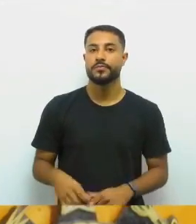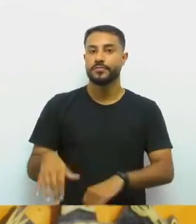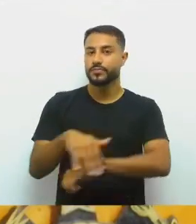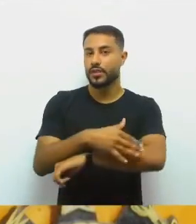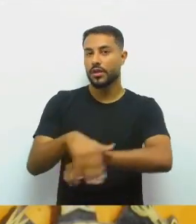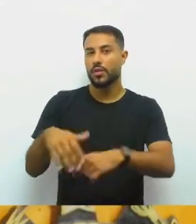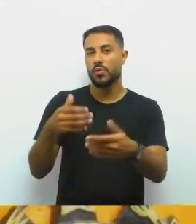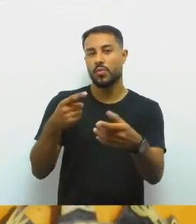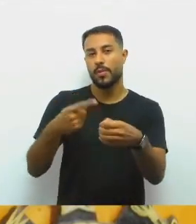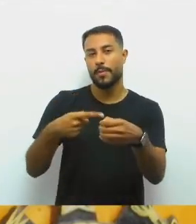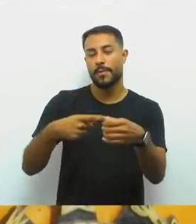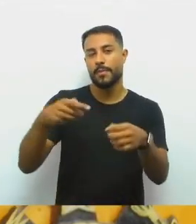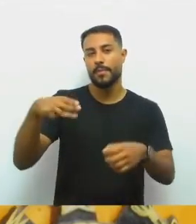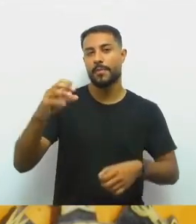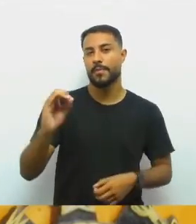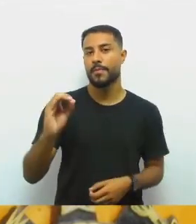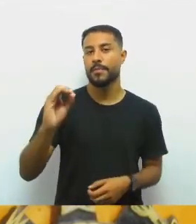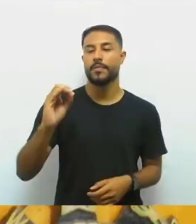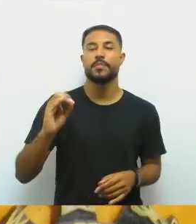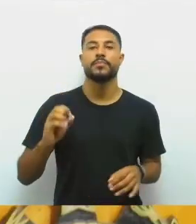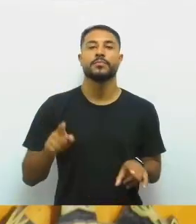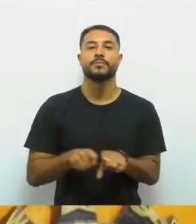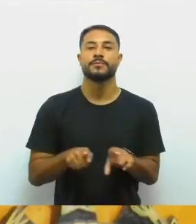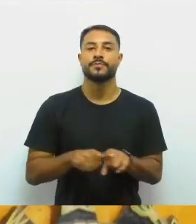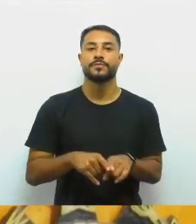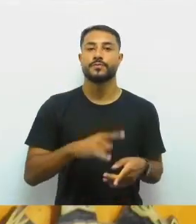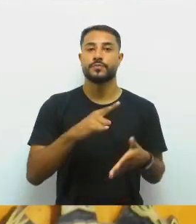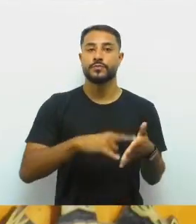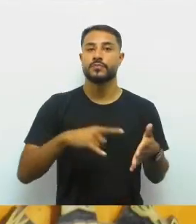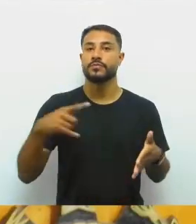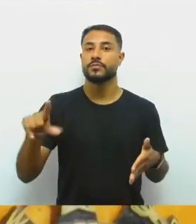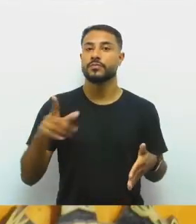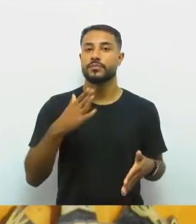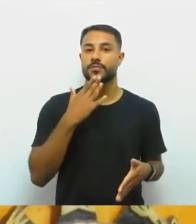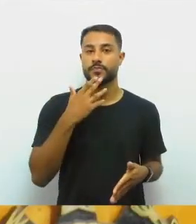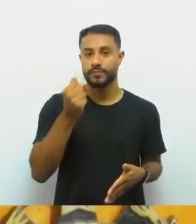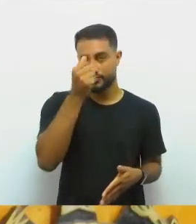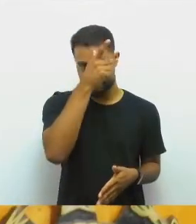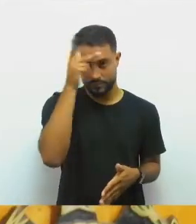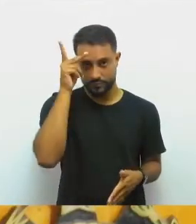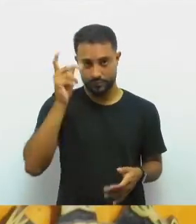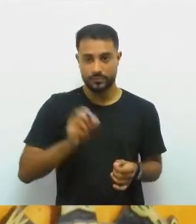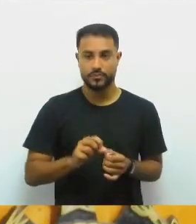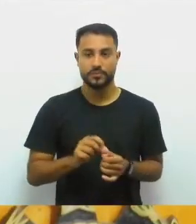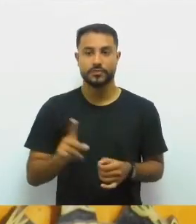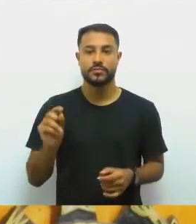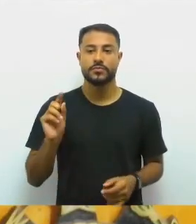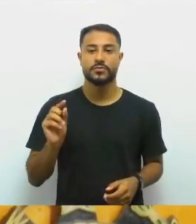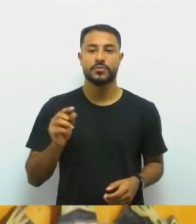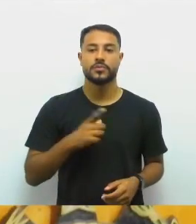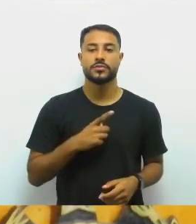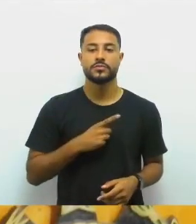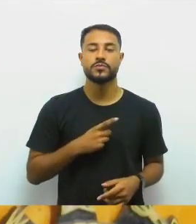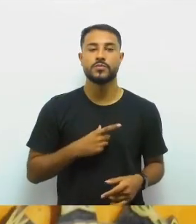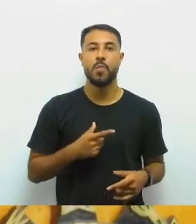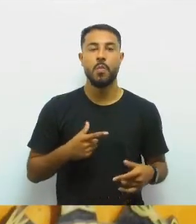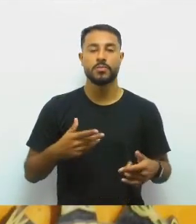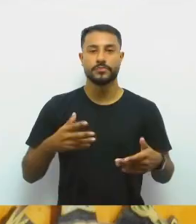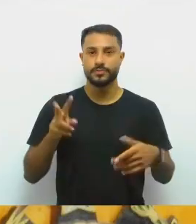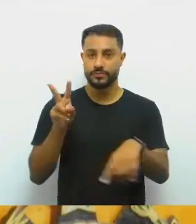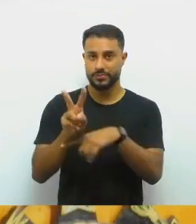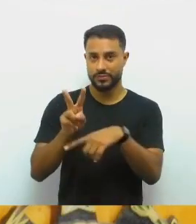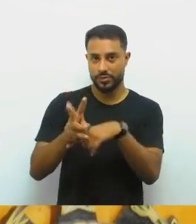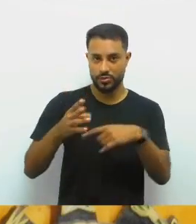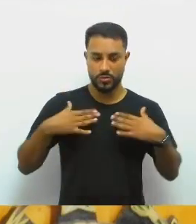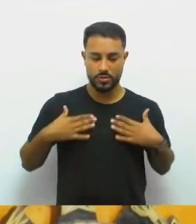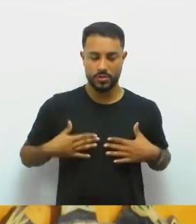bairro da Monsuaba. Indicação 3413, indicando ao prefeito municipal a instalação de guarda-corpo e